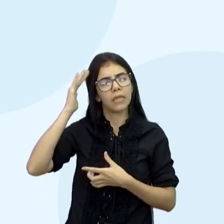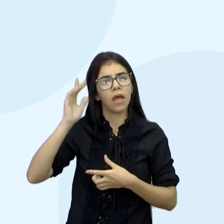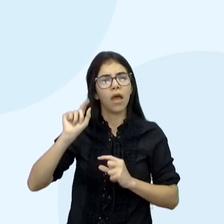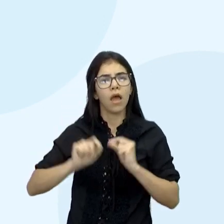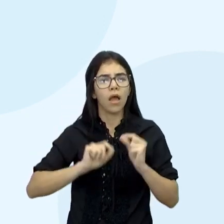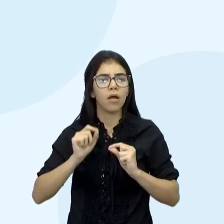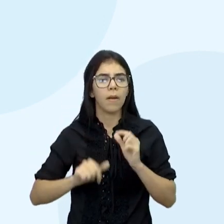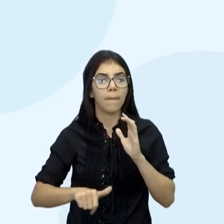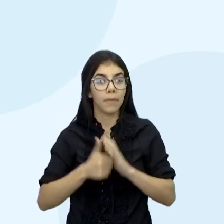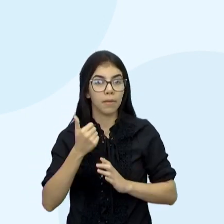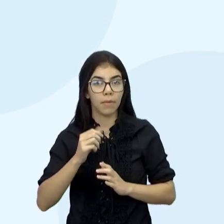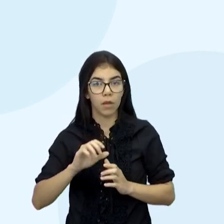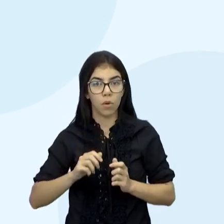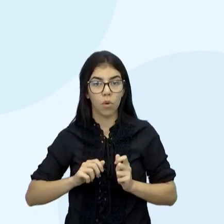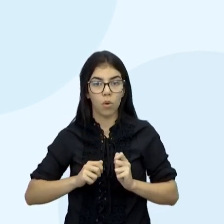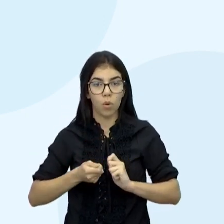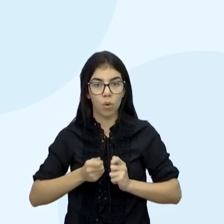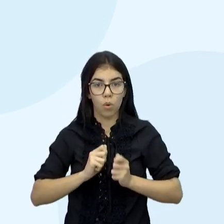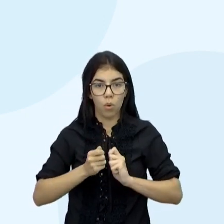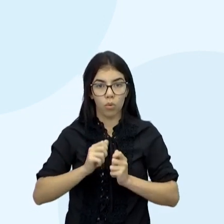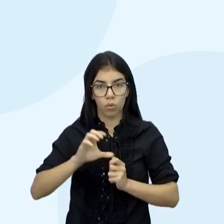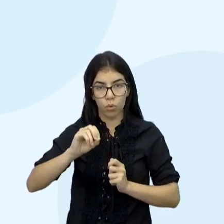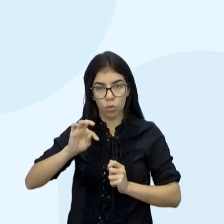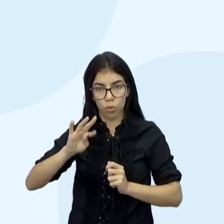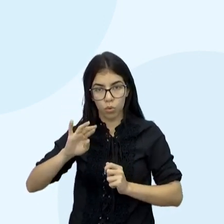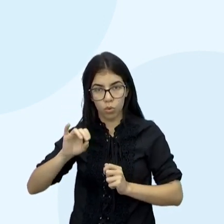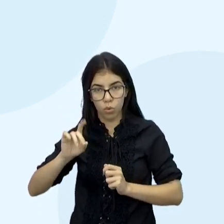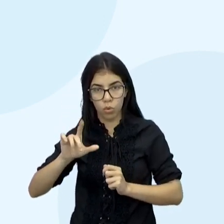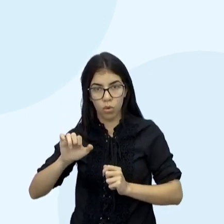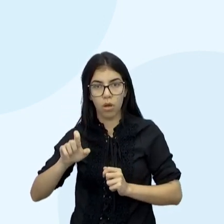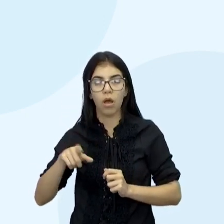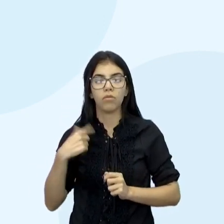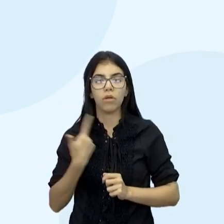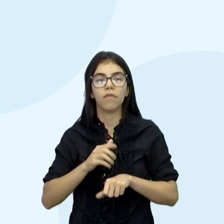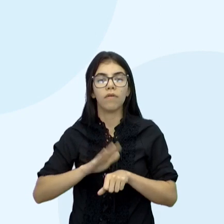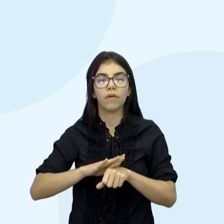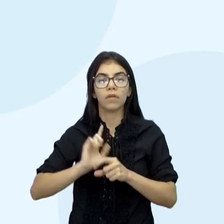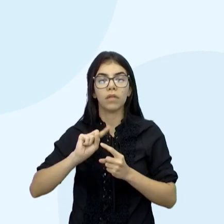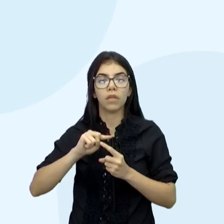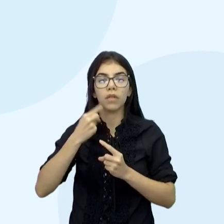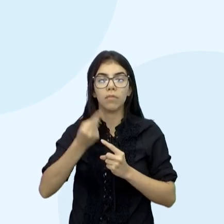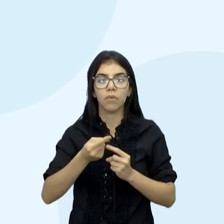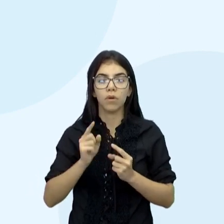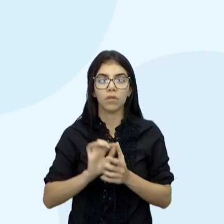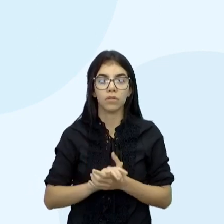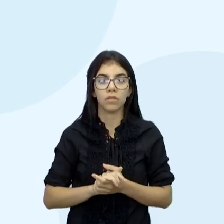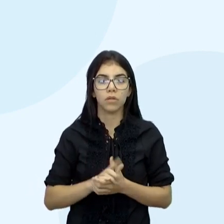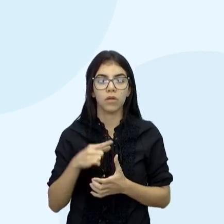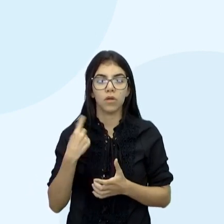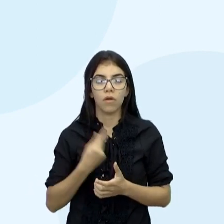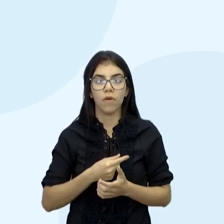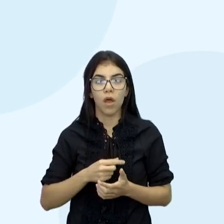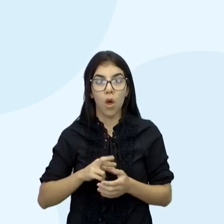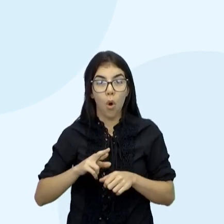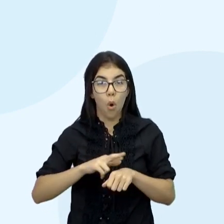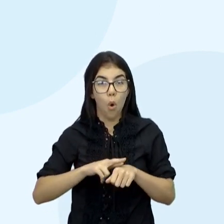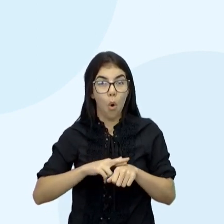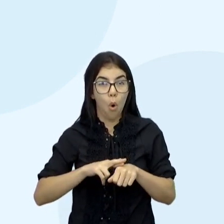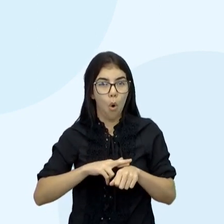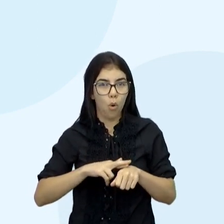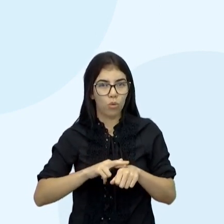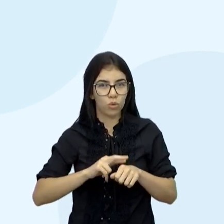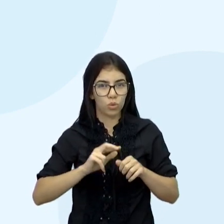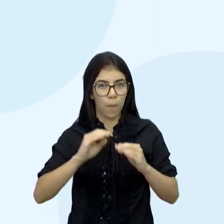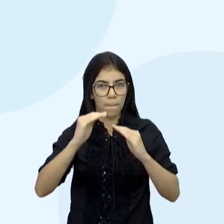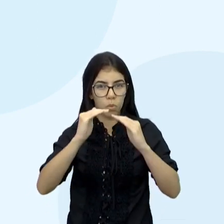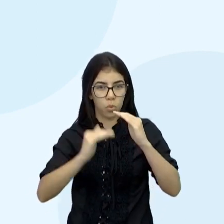a gente vai primeiro pegar o controle, que é o quando for clicado. Certo. Calma que a gente já vai fazer. Aí depois a gente vê que tem a maioria é roxo, então a maioria que é